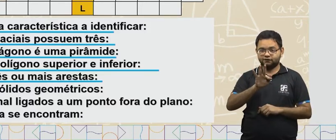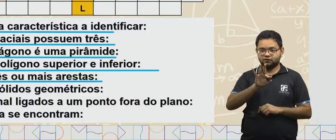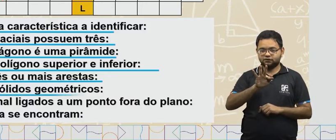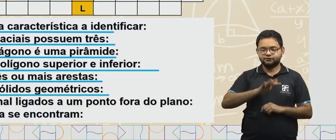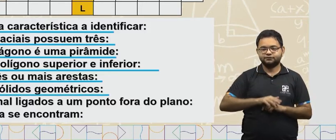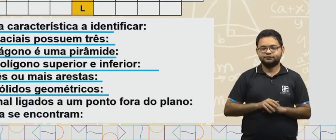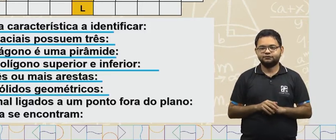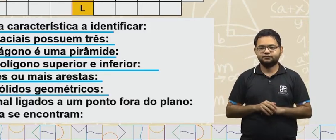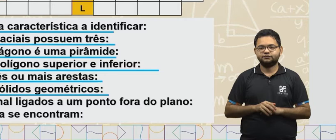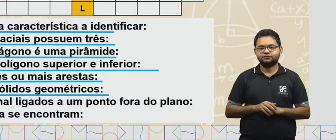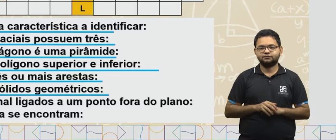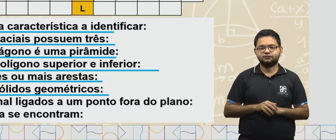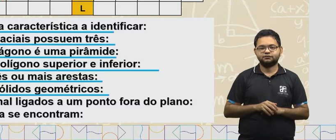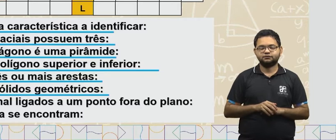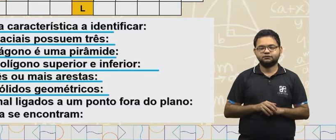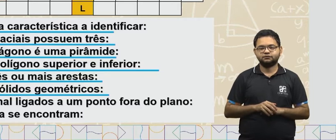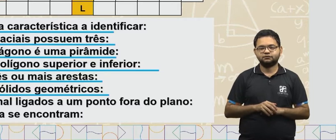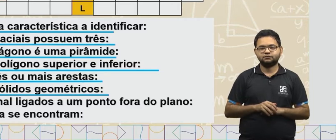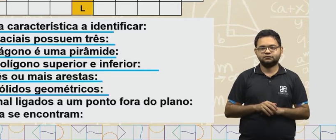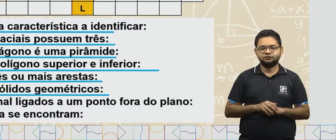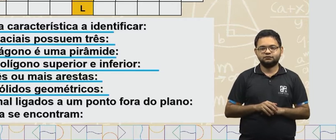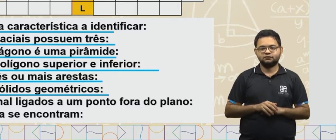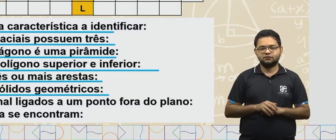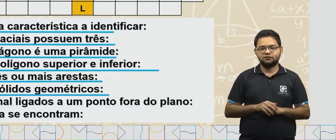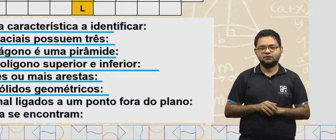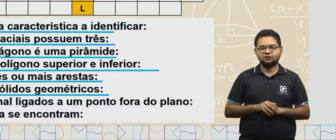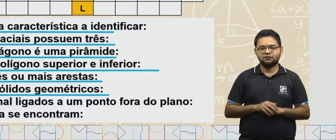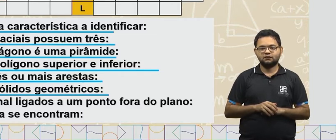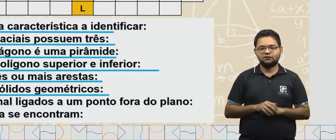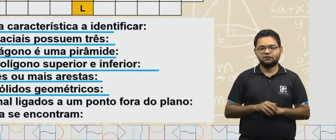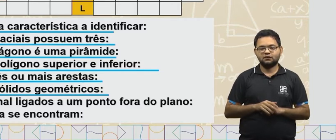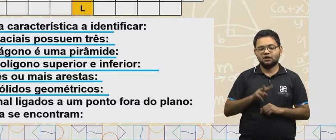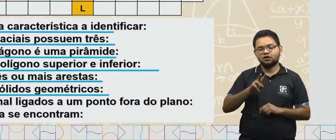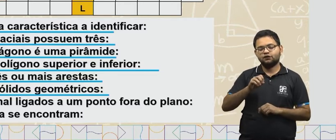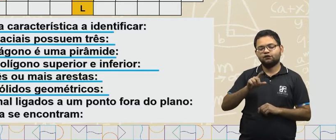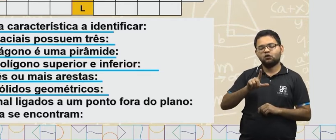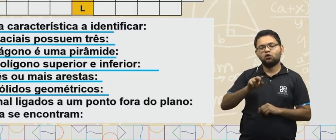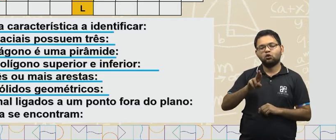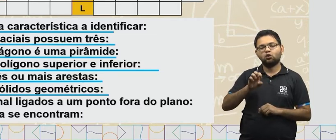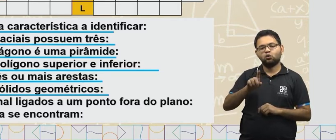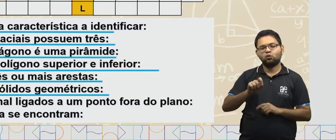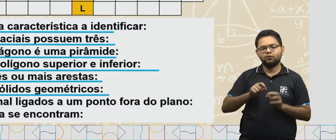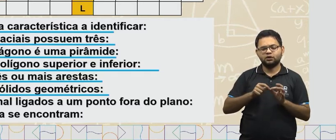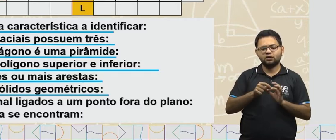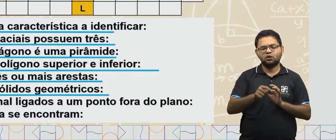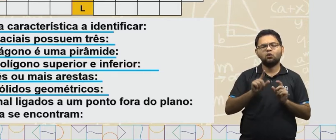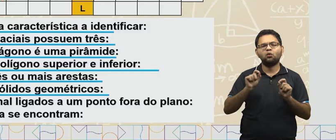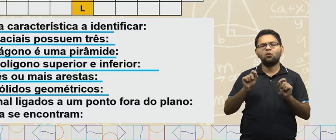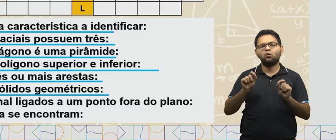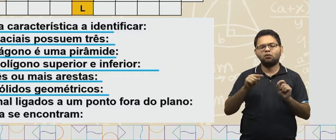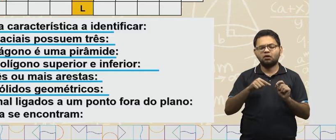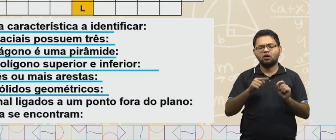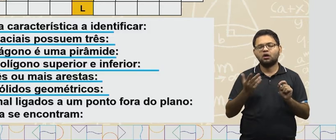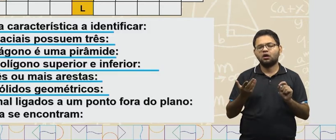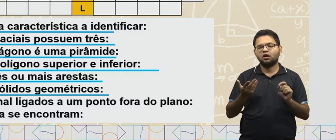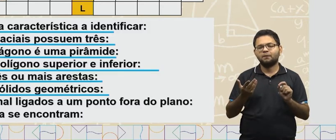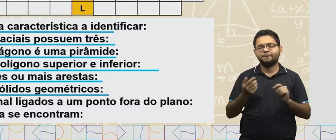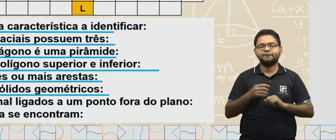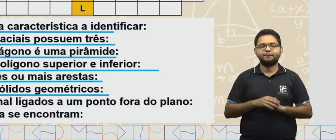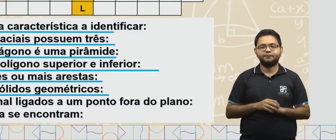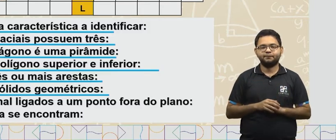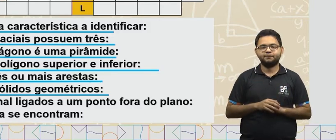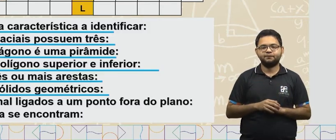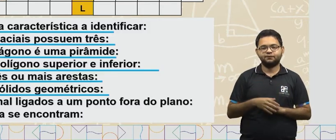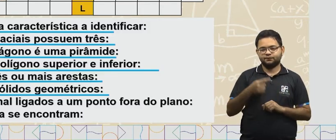F. Aquilo que dá volume aos sólidos geométricos. Como é que é o nome? A resposta